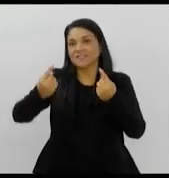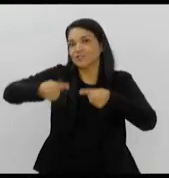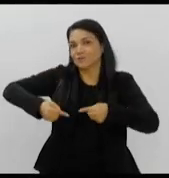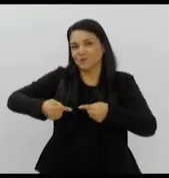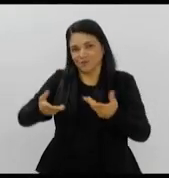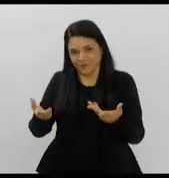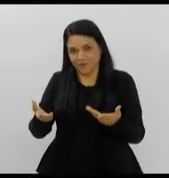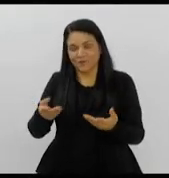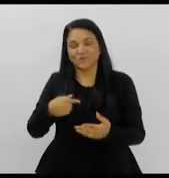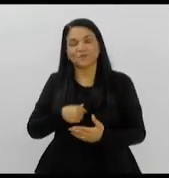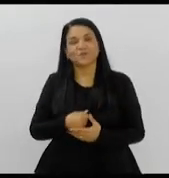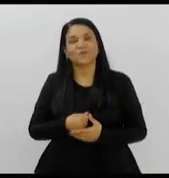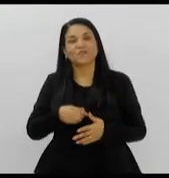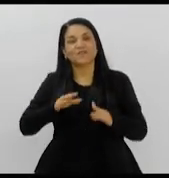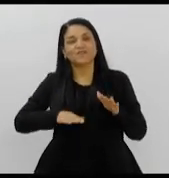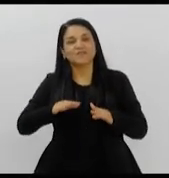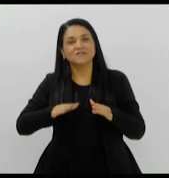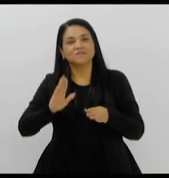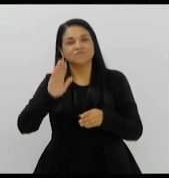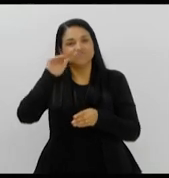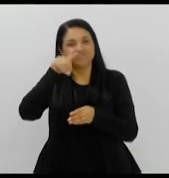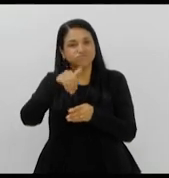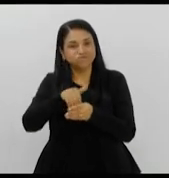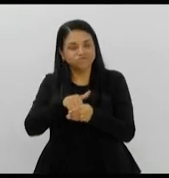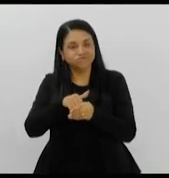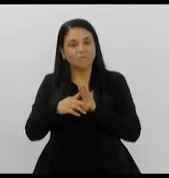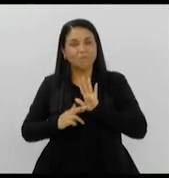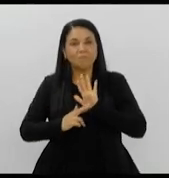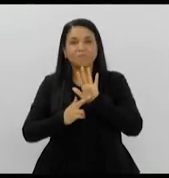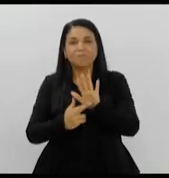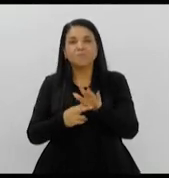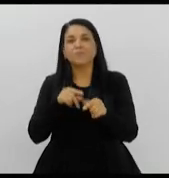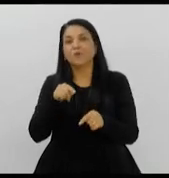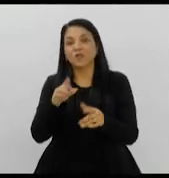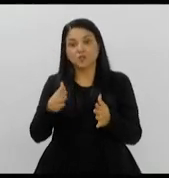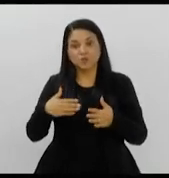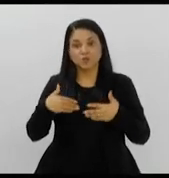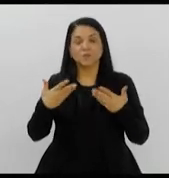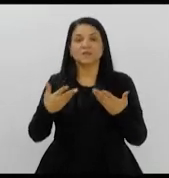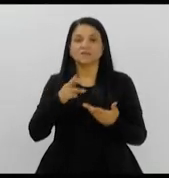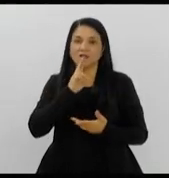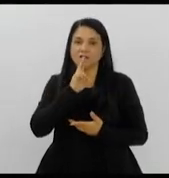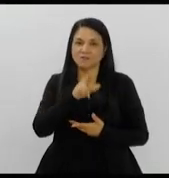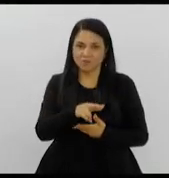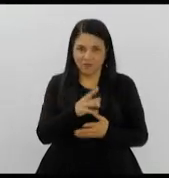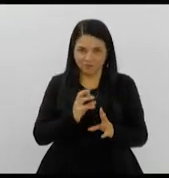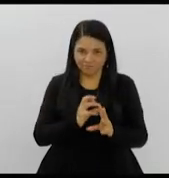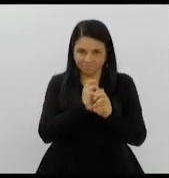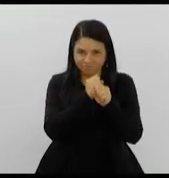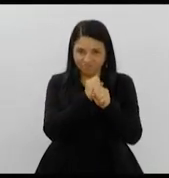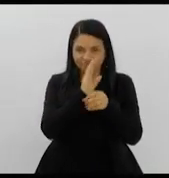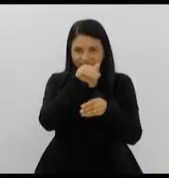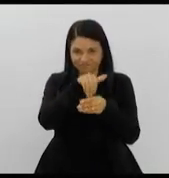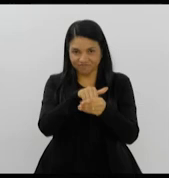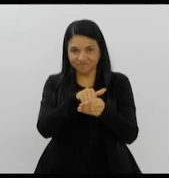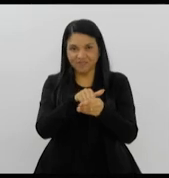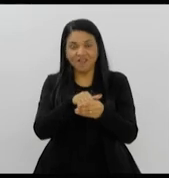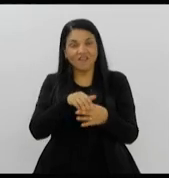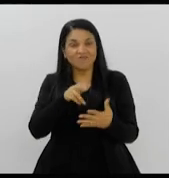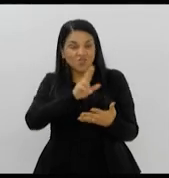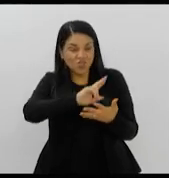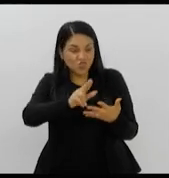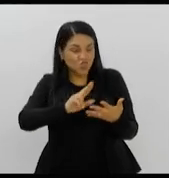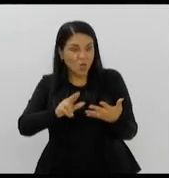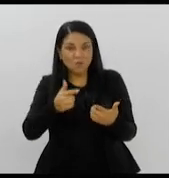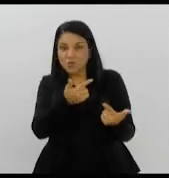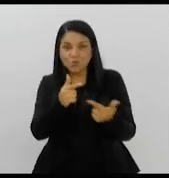os pleitos apresentam grandes surpresas. De repente, um nome que não tem nenhuma tradição